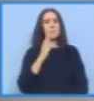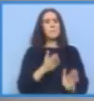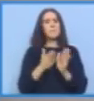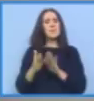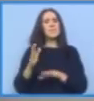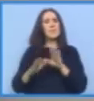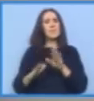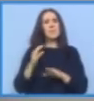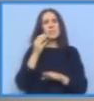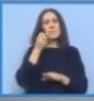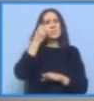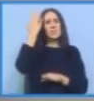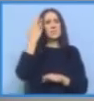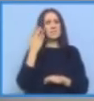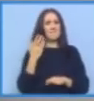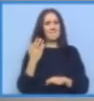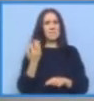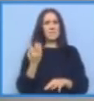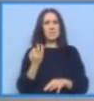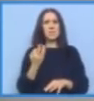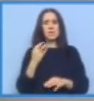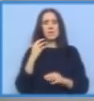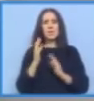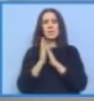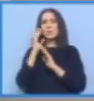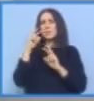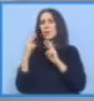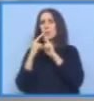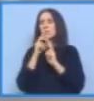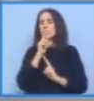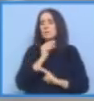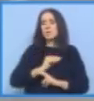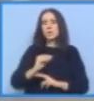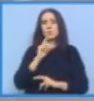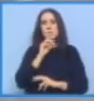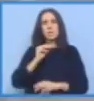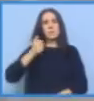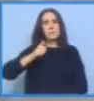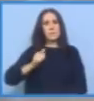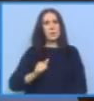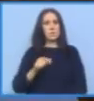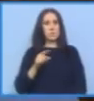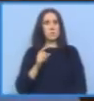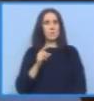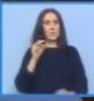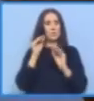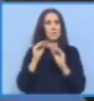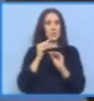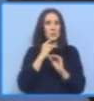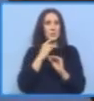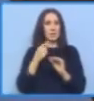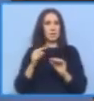vezes, às vezes esquece esta dimensão do encontro com Deus, do silêncio, trabalhar o silêncio, e isto acaba por ser muito pedagógico também,